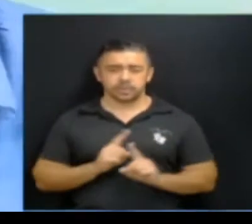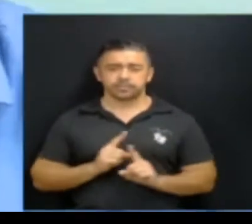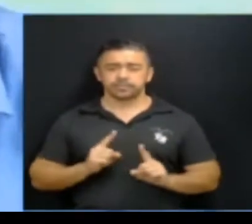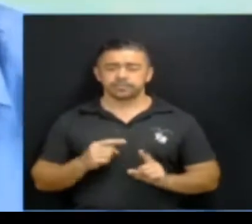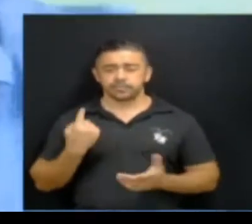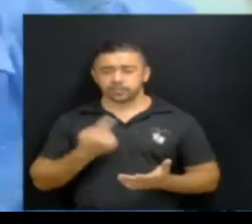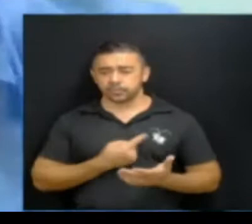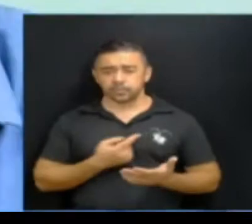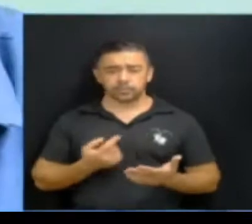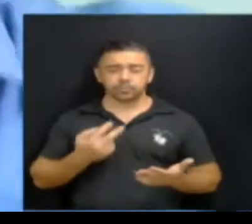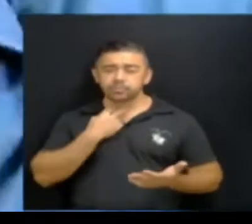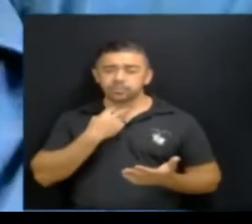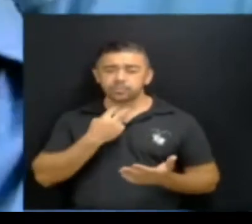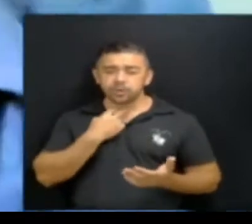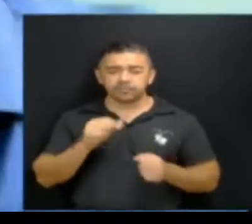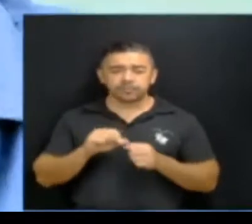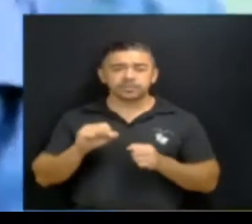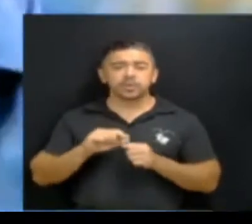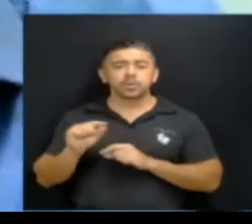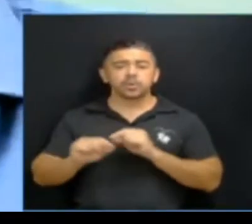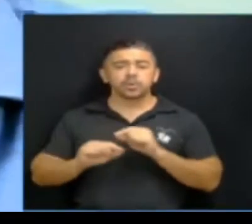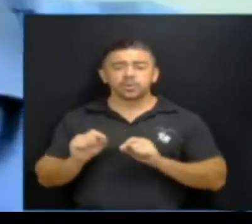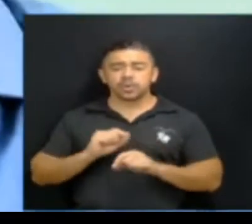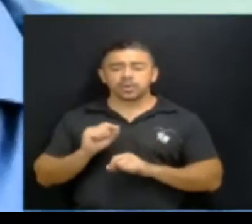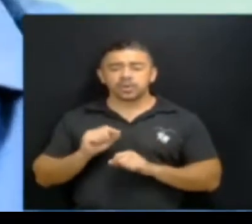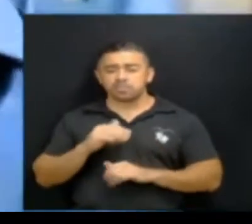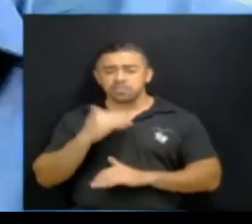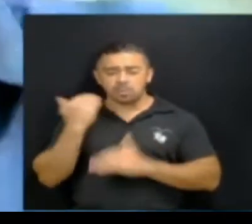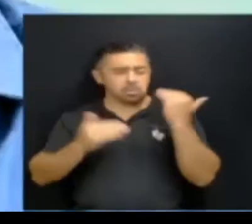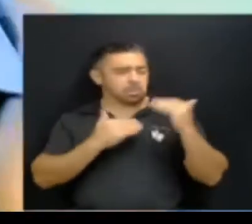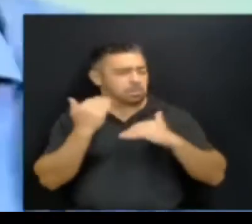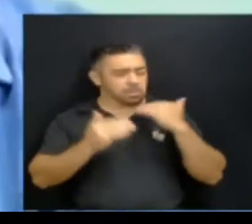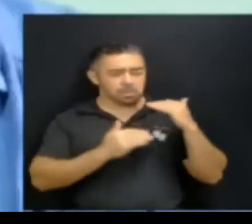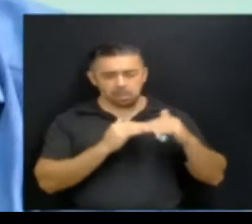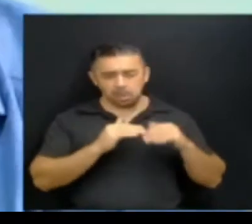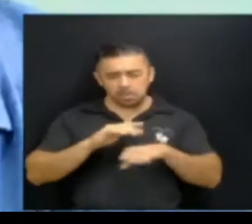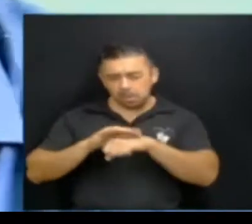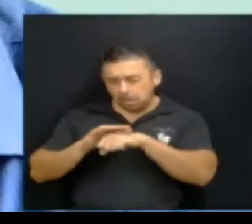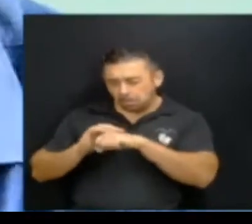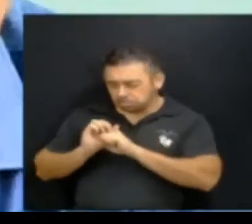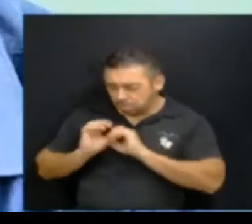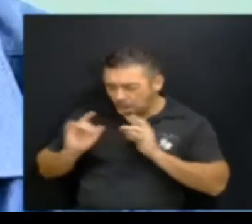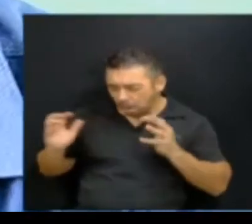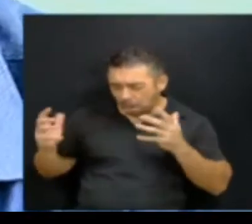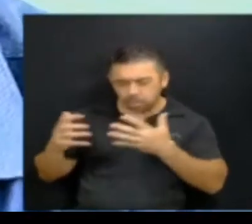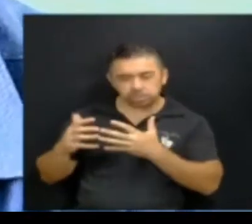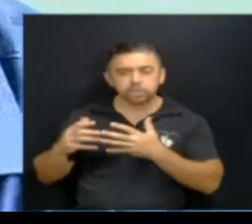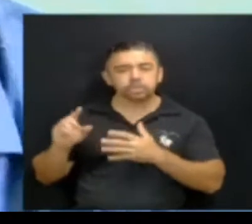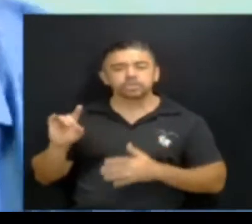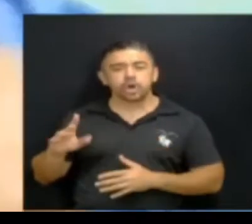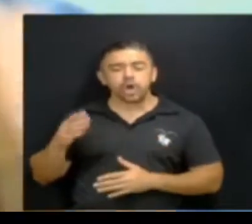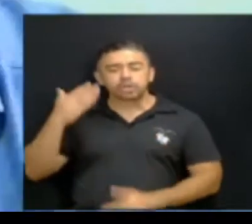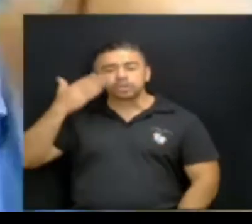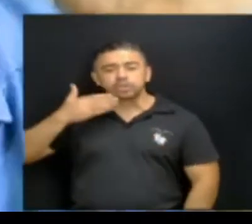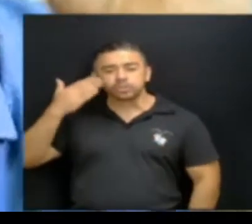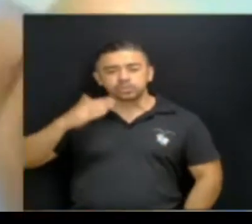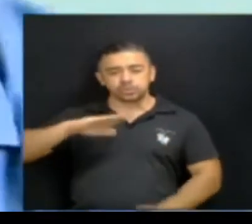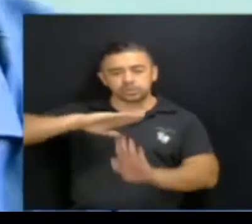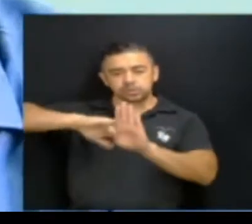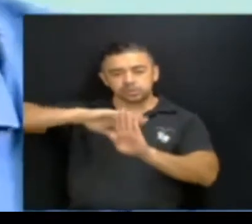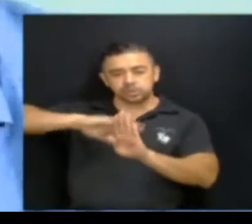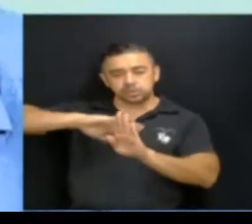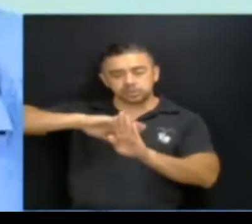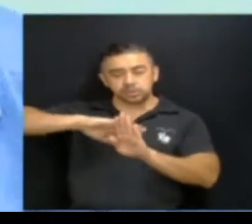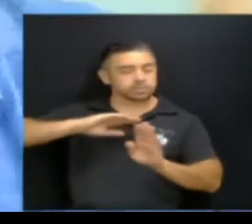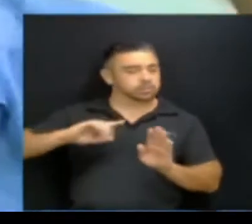podemos traduzir a pandemia que sacrificou milhares de vidas em discursos ideológicos. Muito pelo contrário, temos que